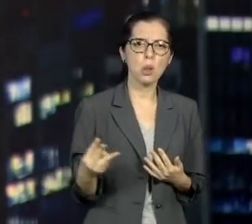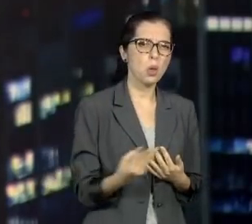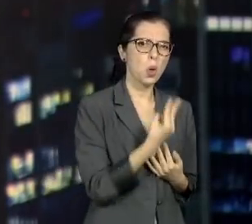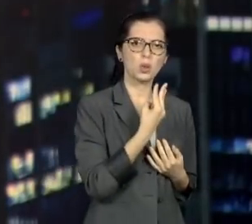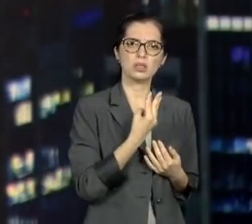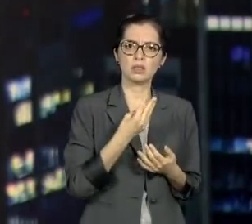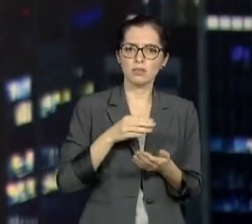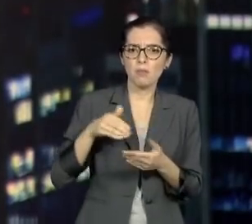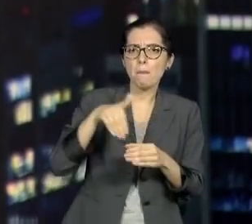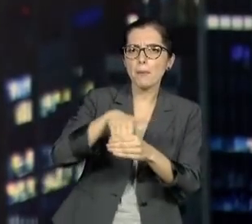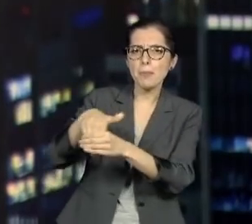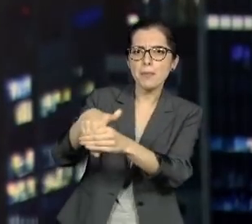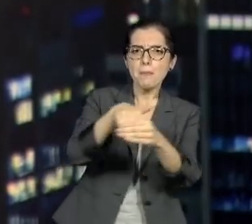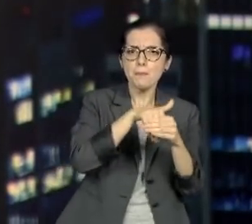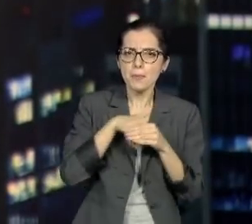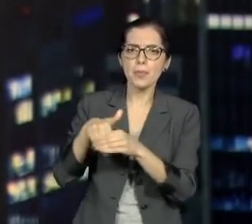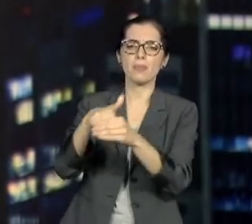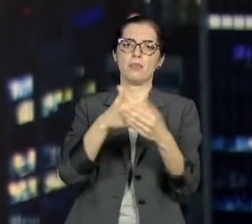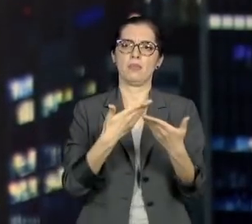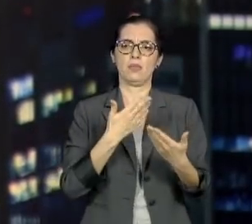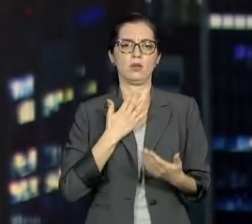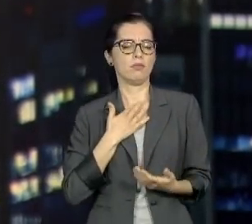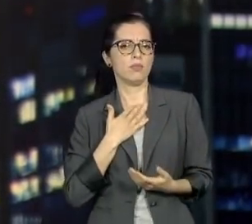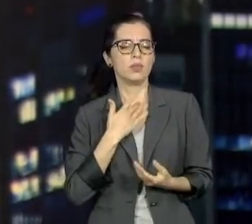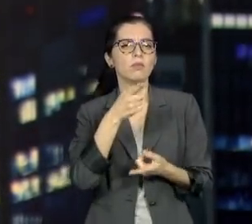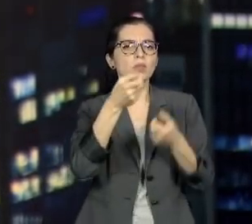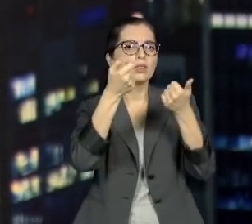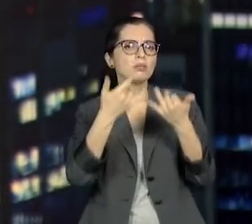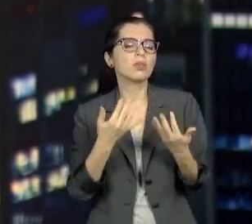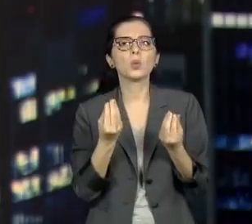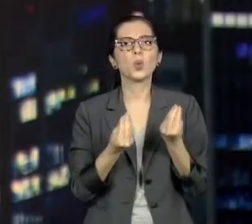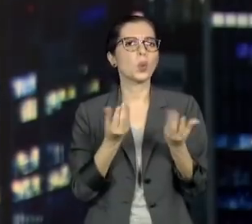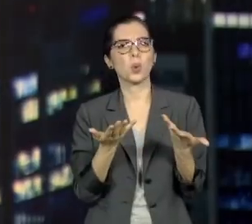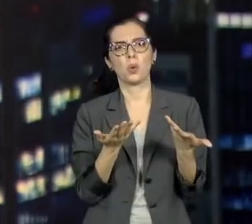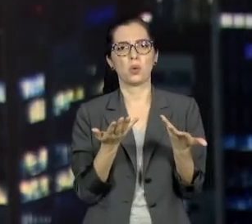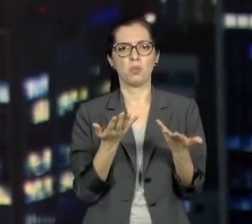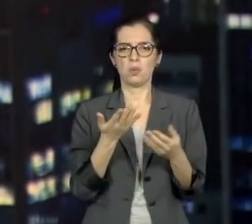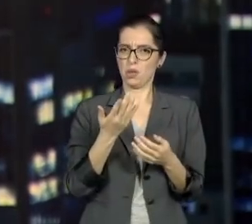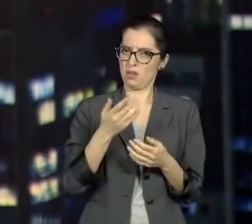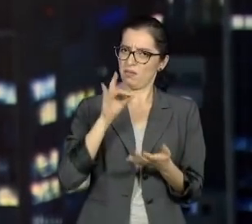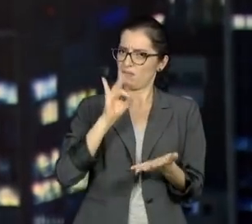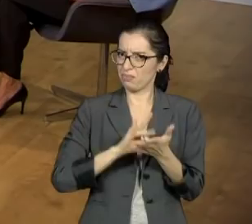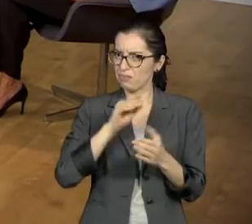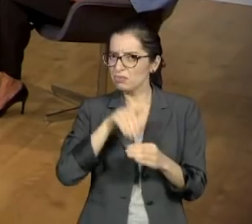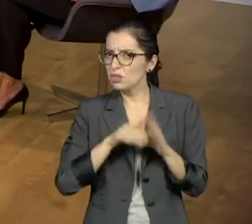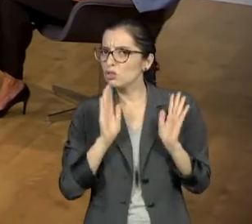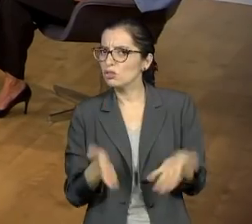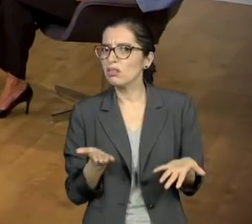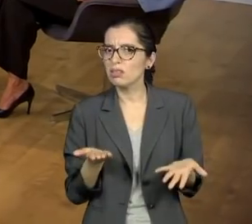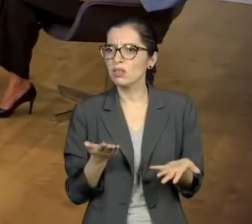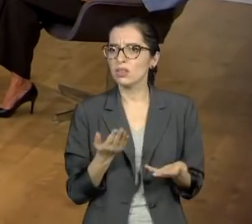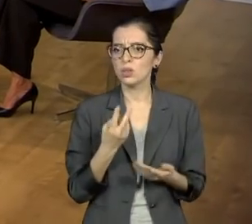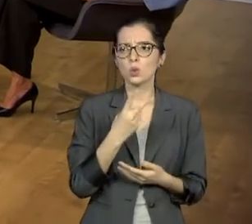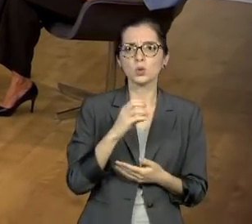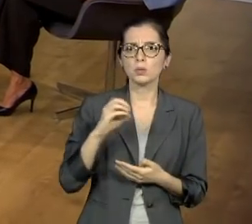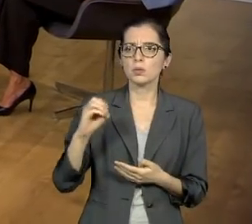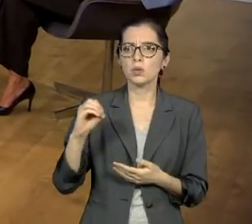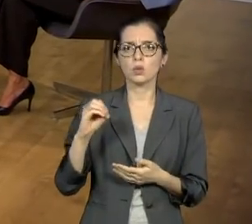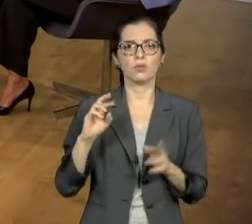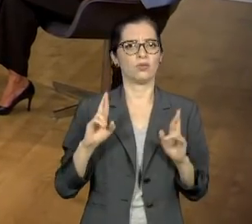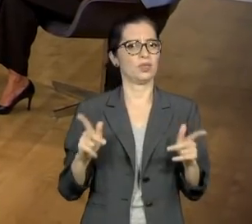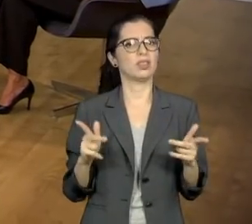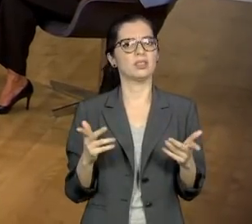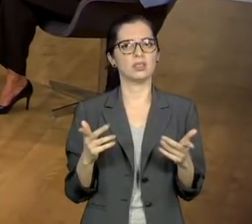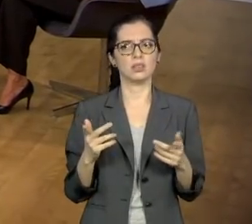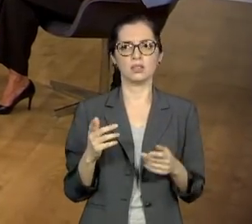você explicar, Patrícia. Mas antes eu queria só fazer um comentário. A eleição já está judicializada, né? No ano 2000, foi só na Flórida que houve um